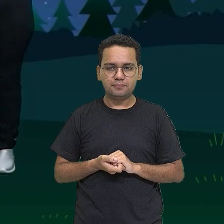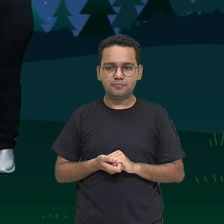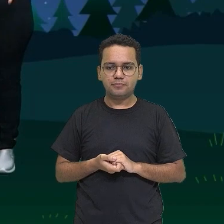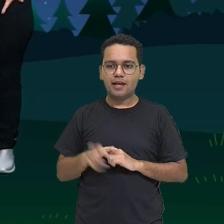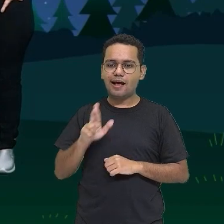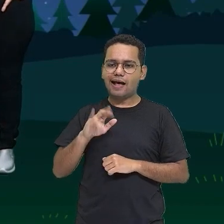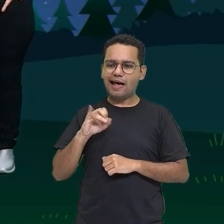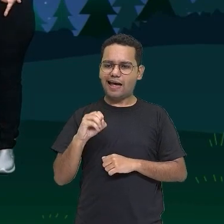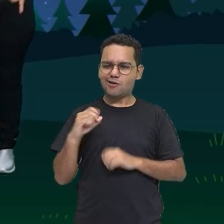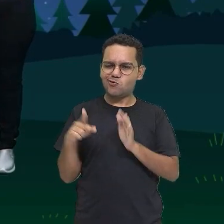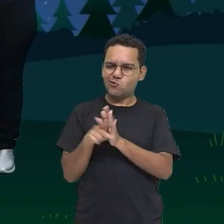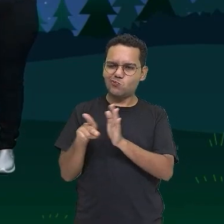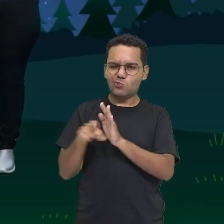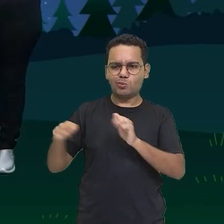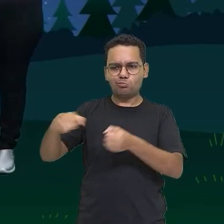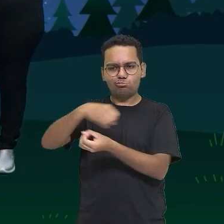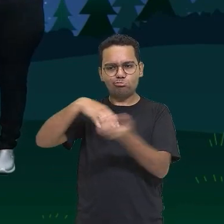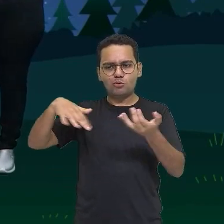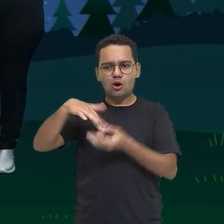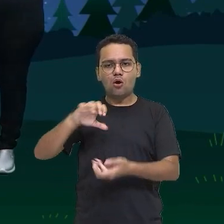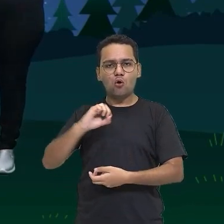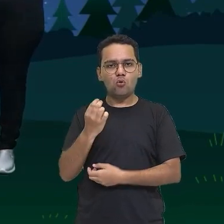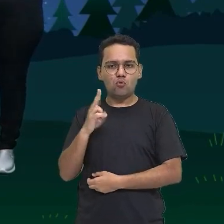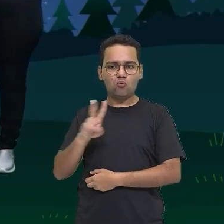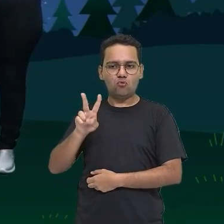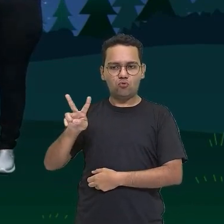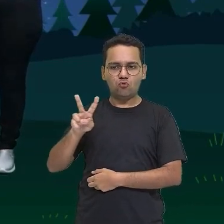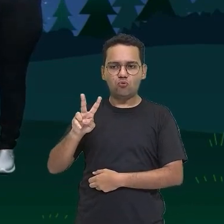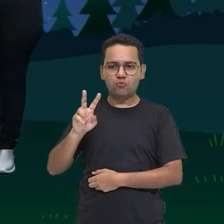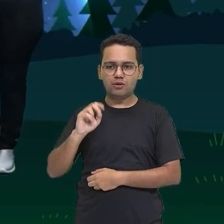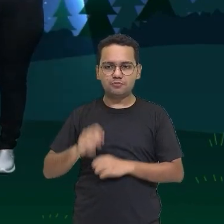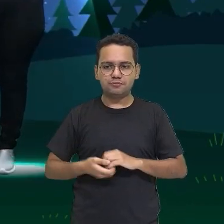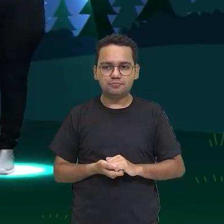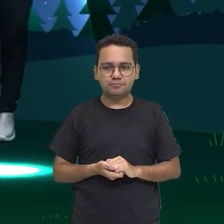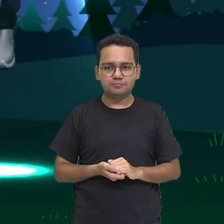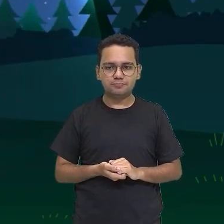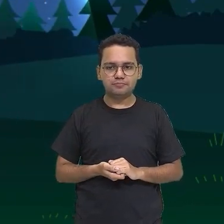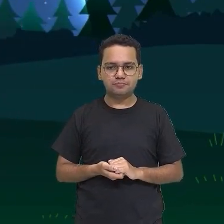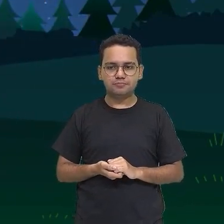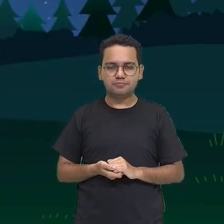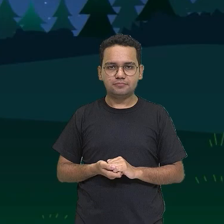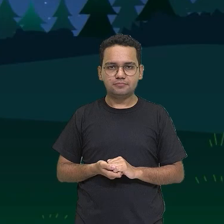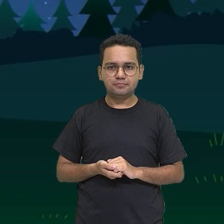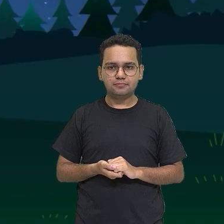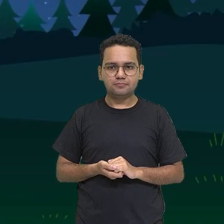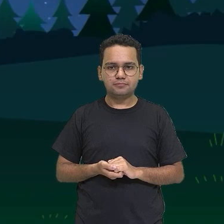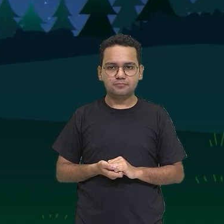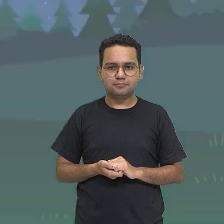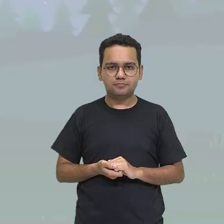e ultravioletas sem serem lesados.